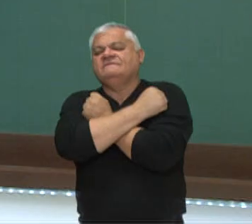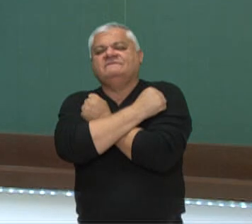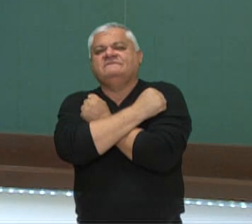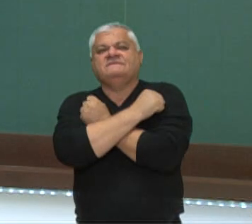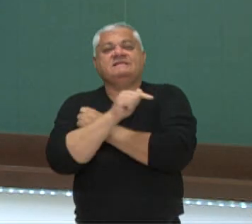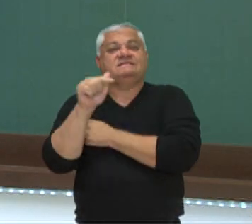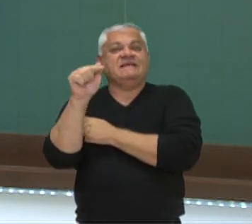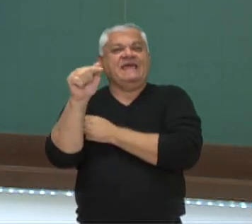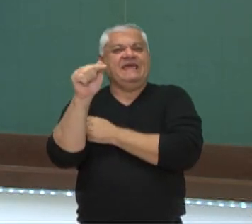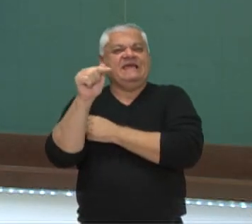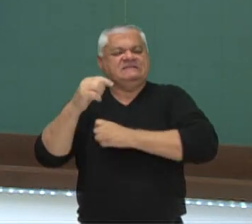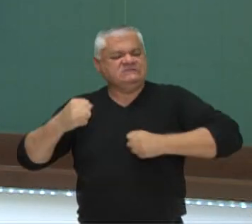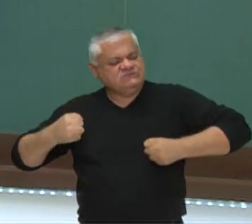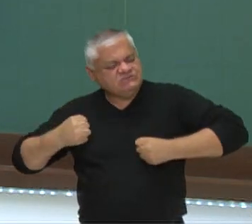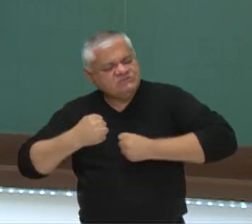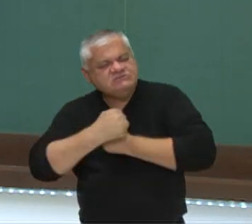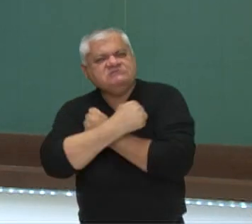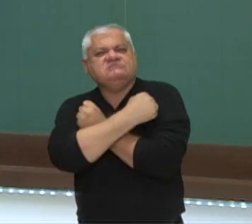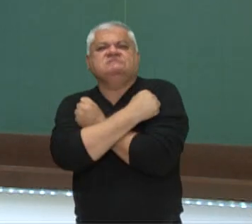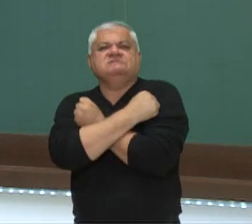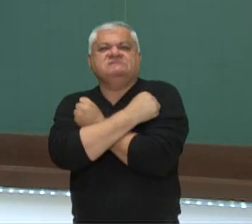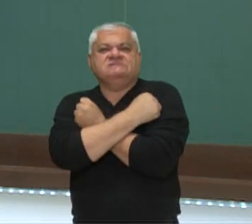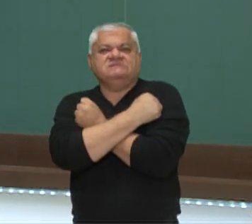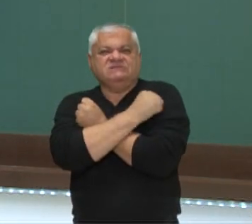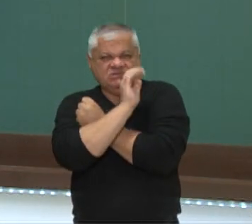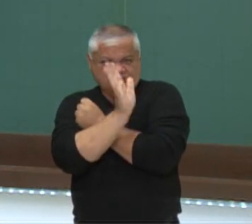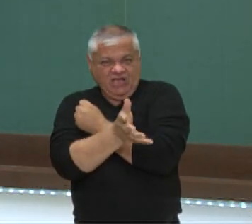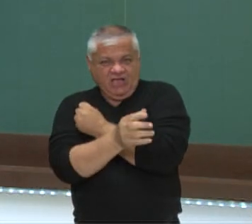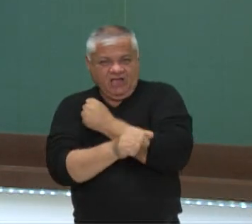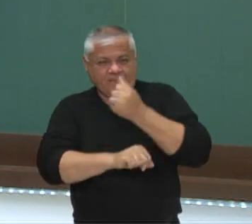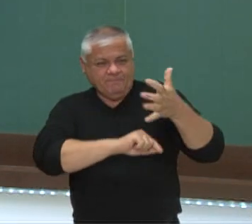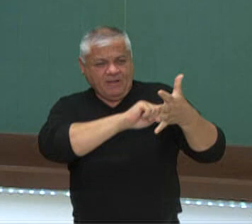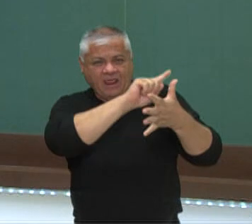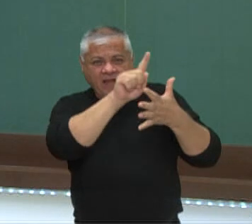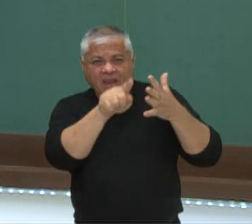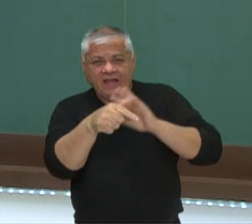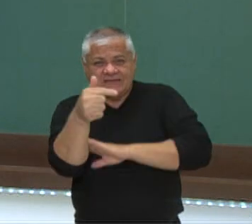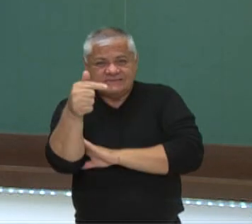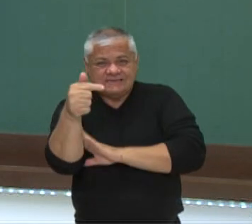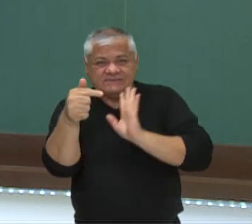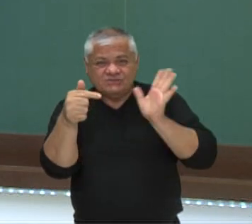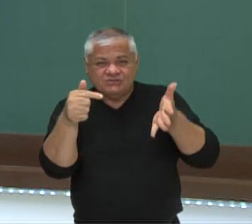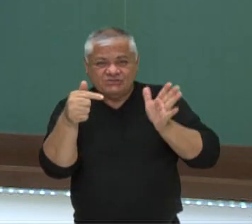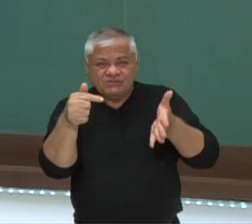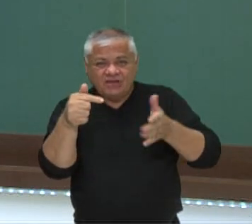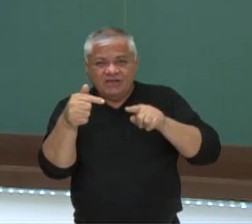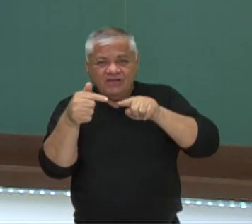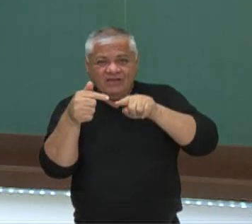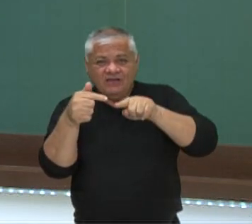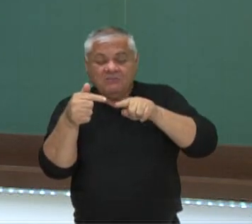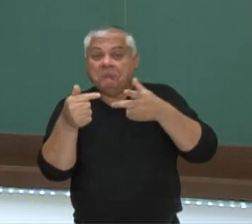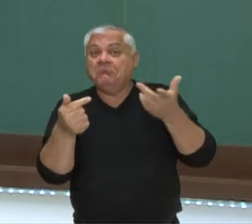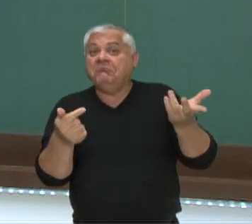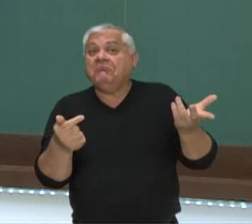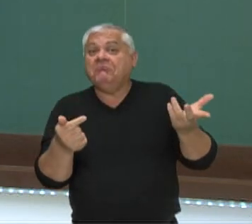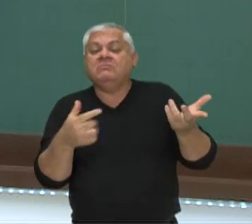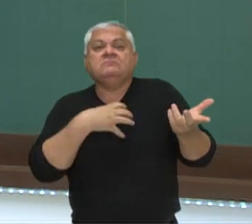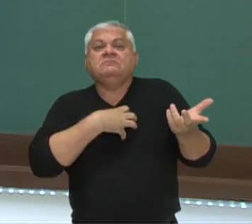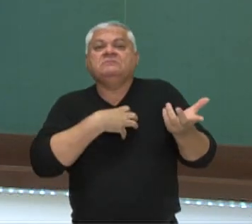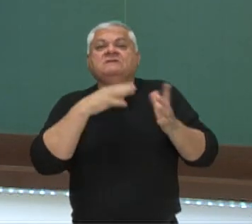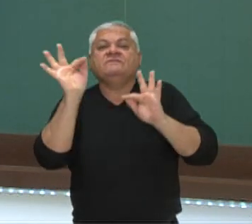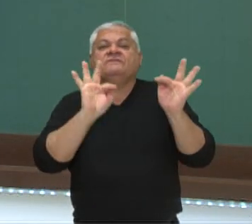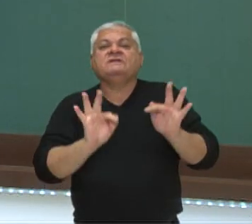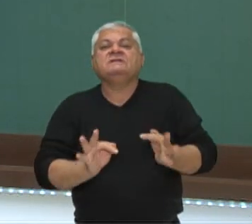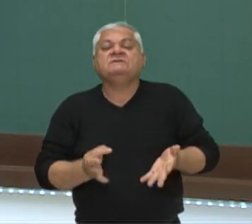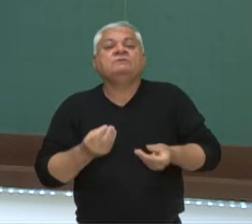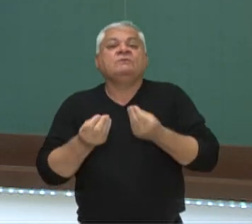abraços de urso. E aí, você já faz alguma dessas atividades, dessas situações para ser feliz com